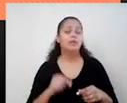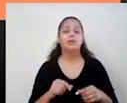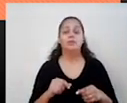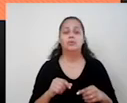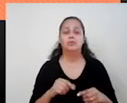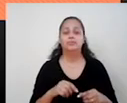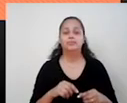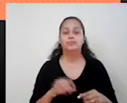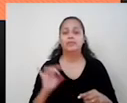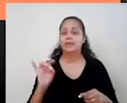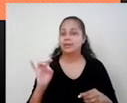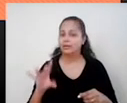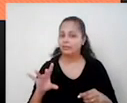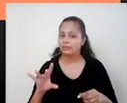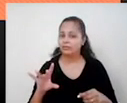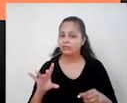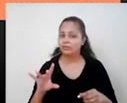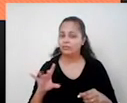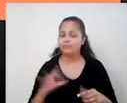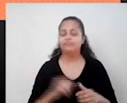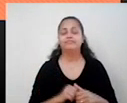um acessório, certo?